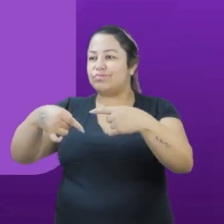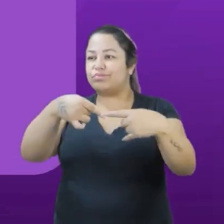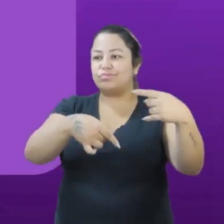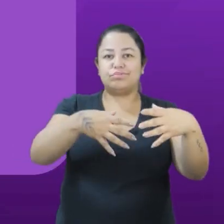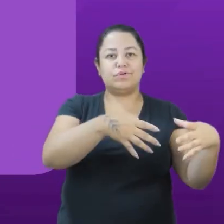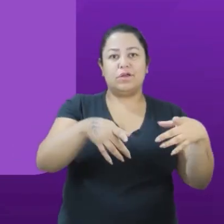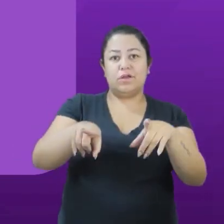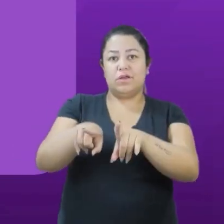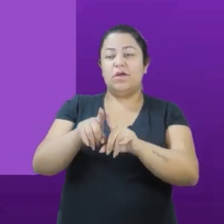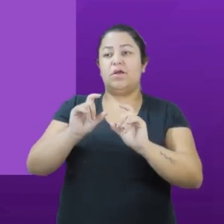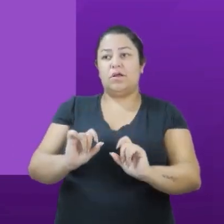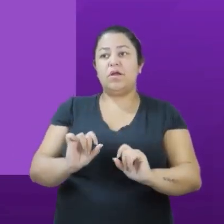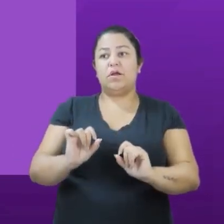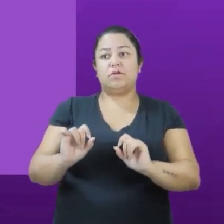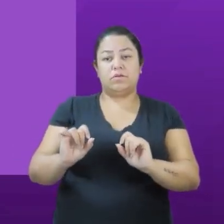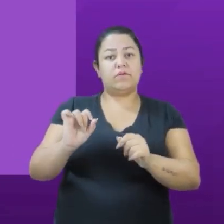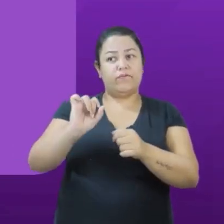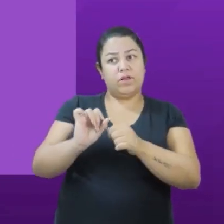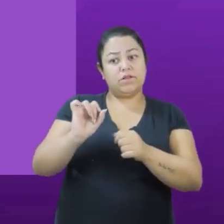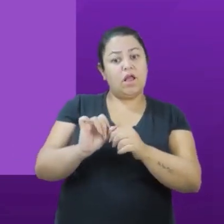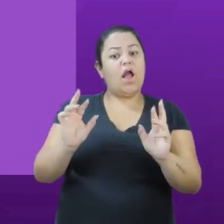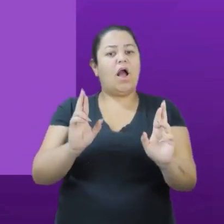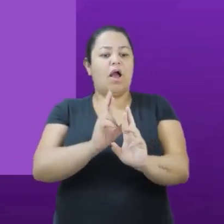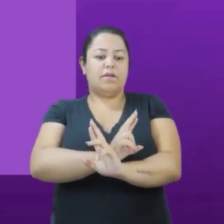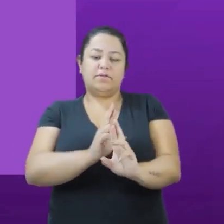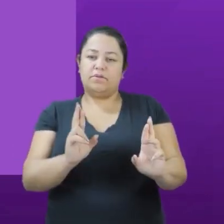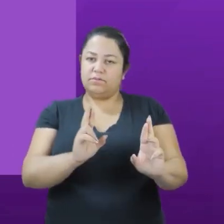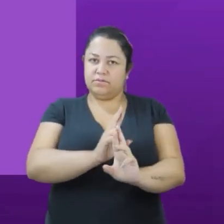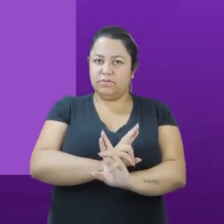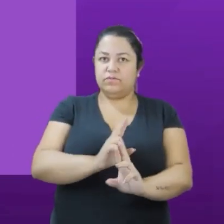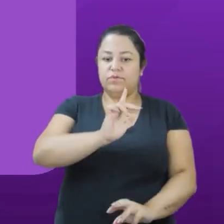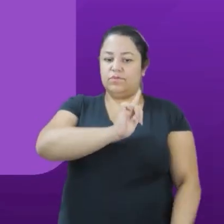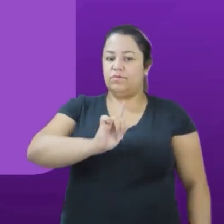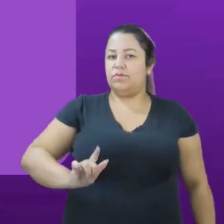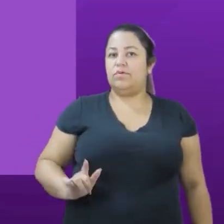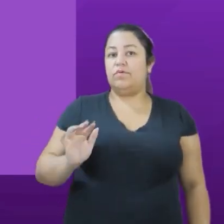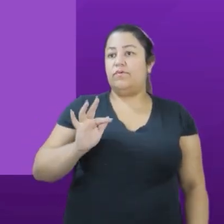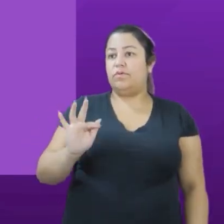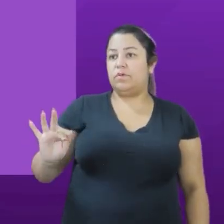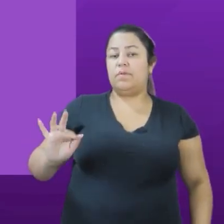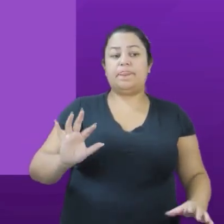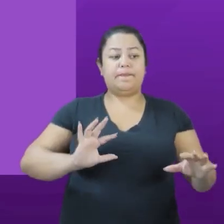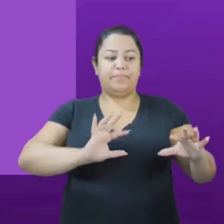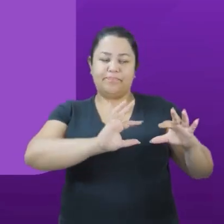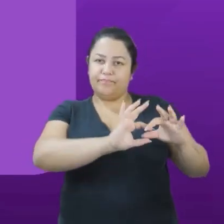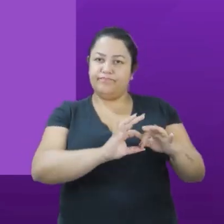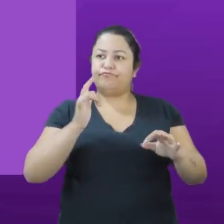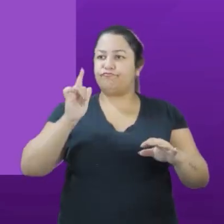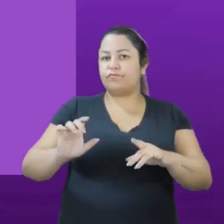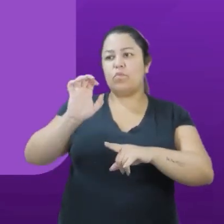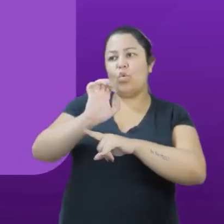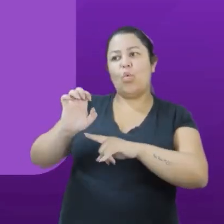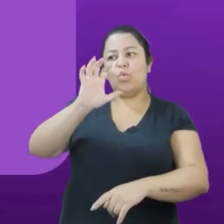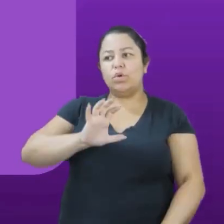ser efetivada, a relação, né, do governo federal com os entes federativos, os estados e